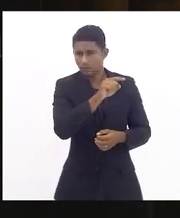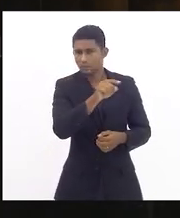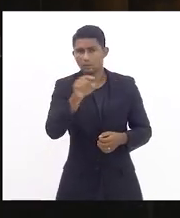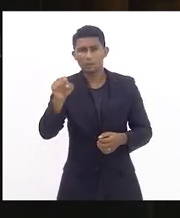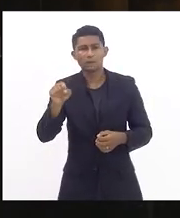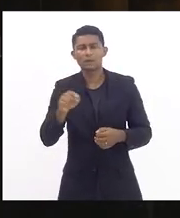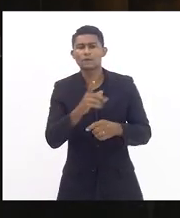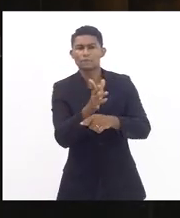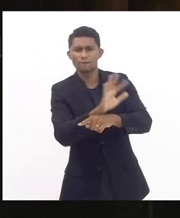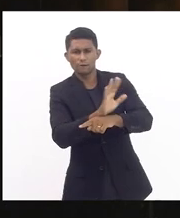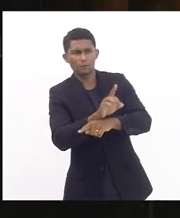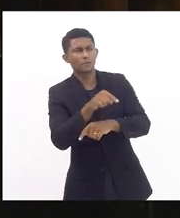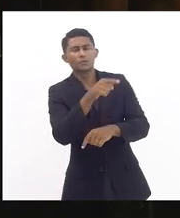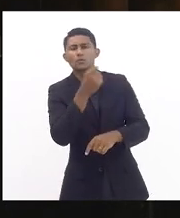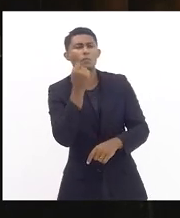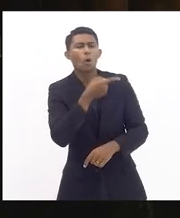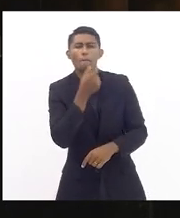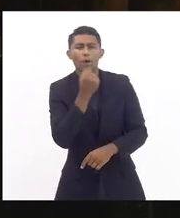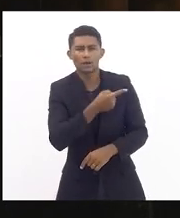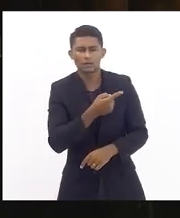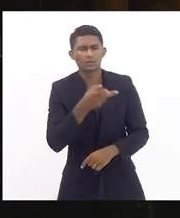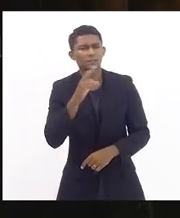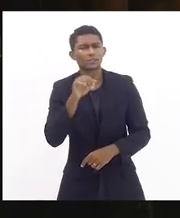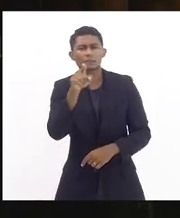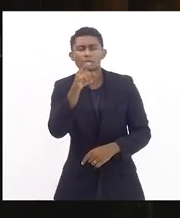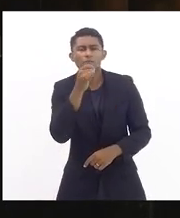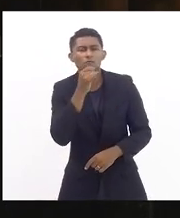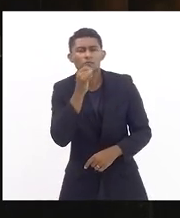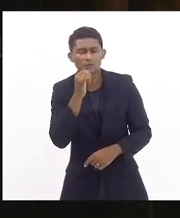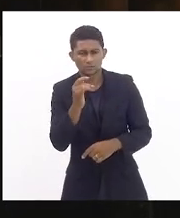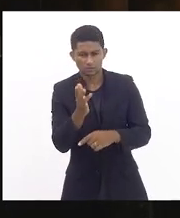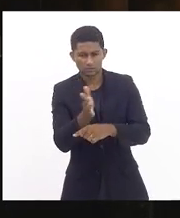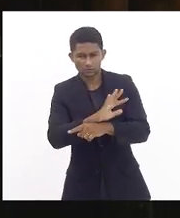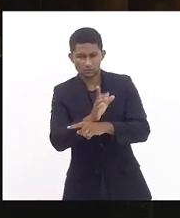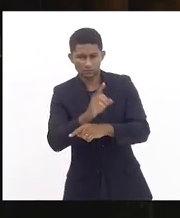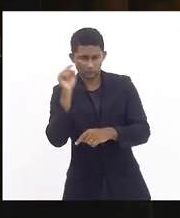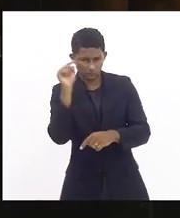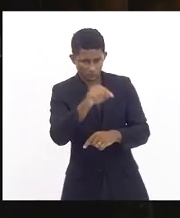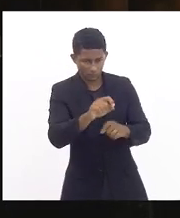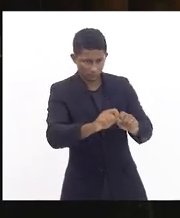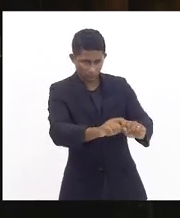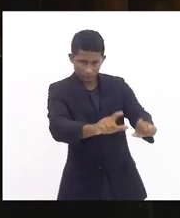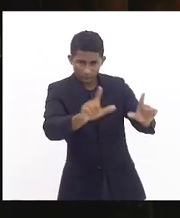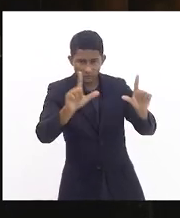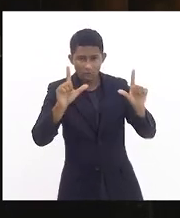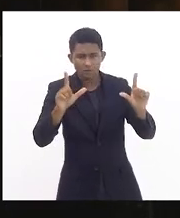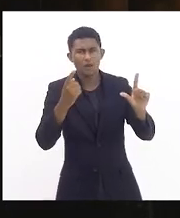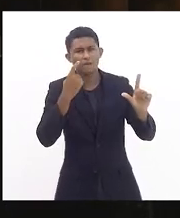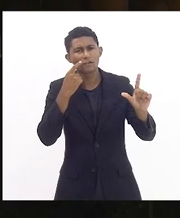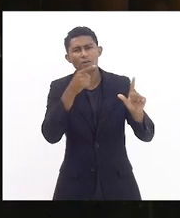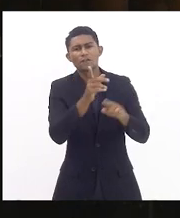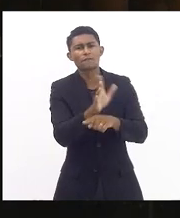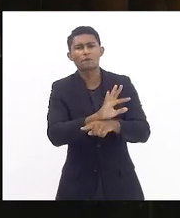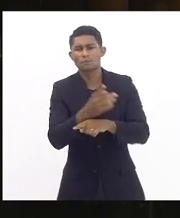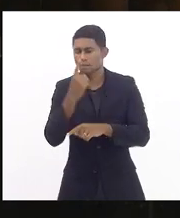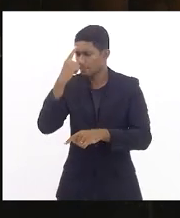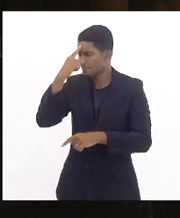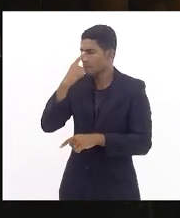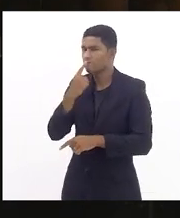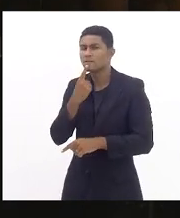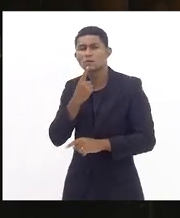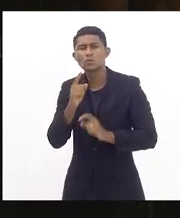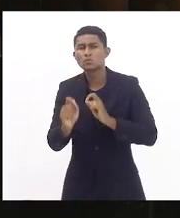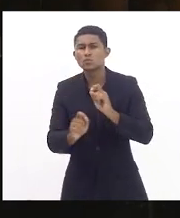uma comédia. Se você colocar lá e buscar qual é o perfil do filme,